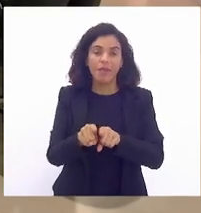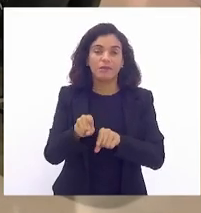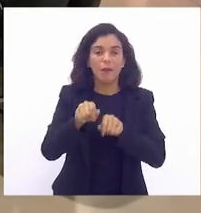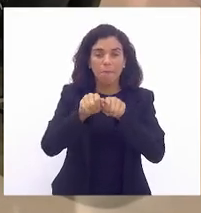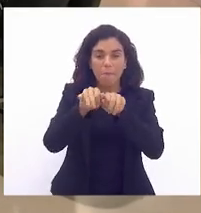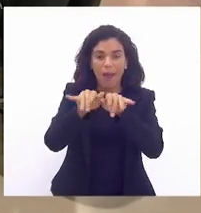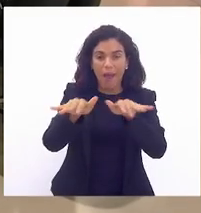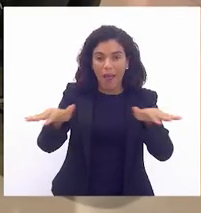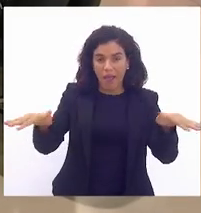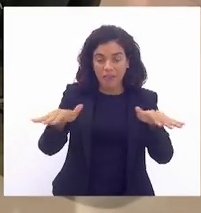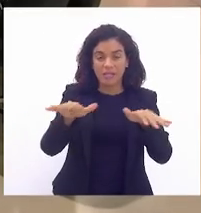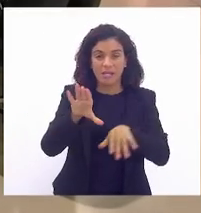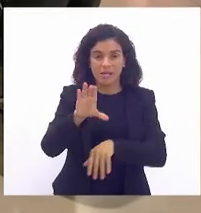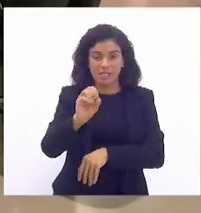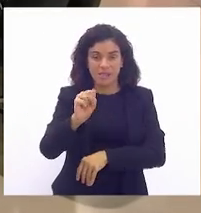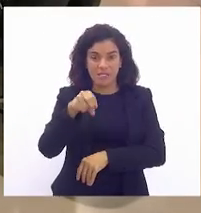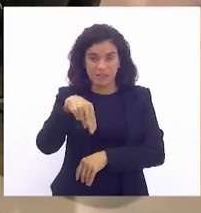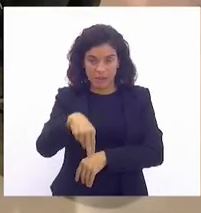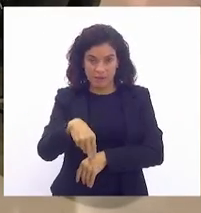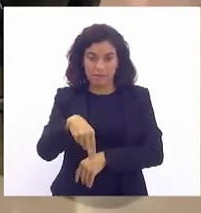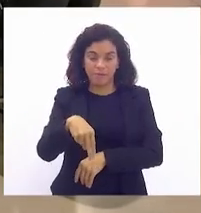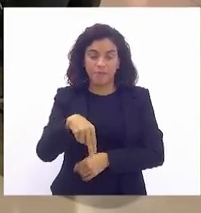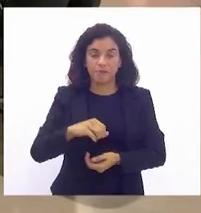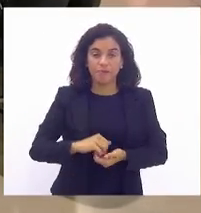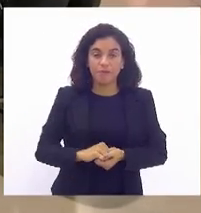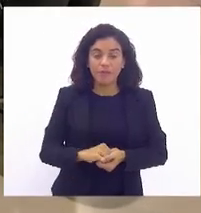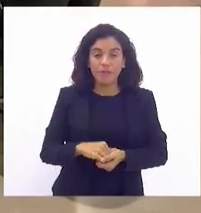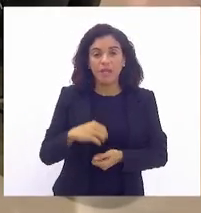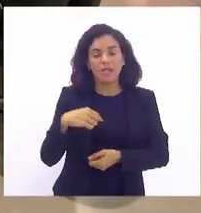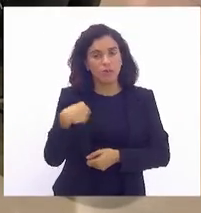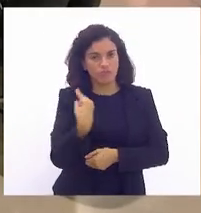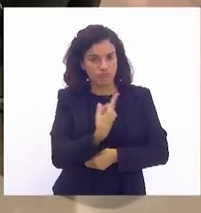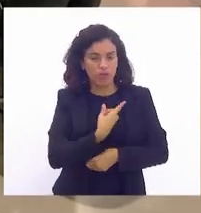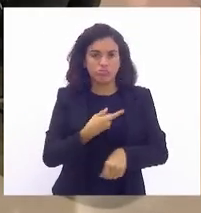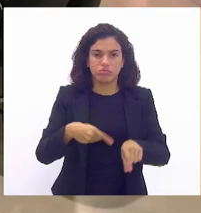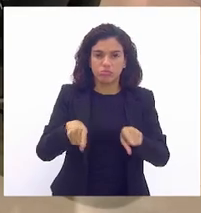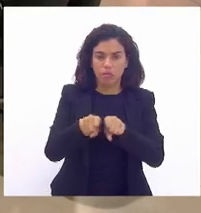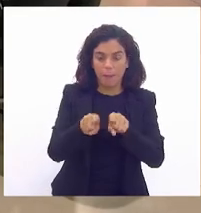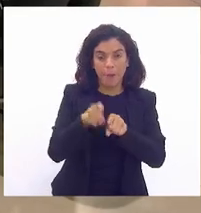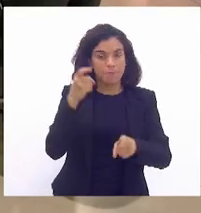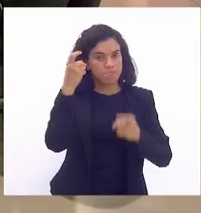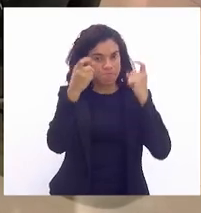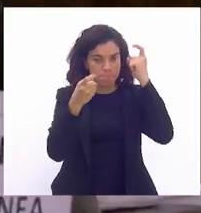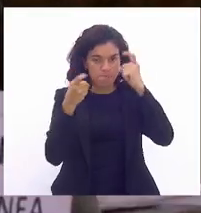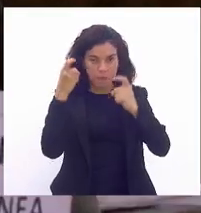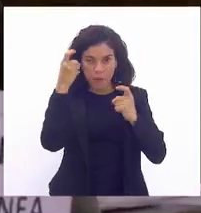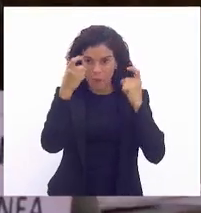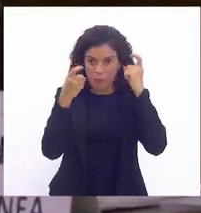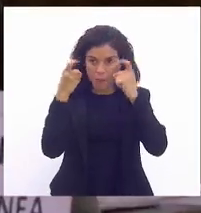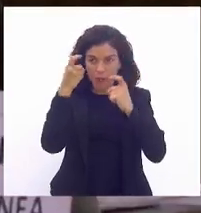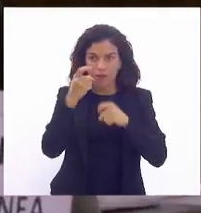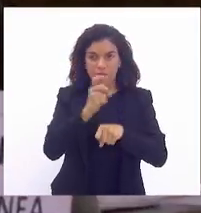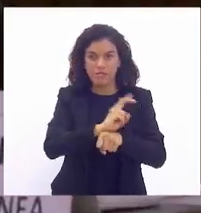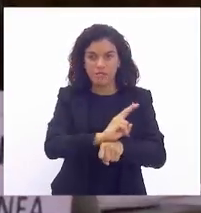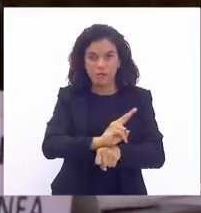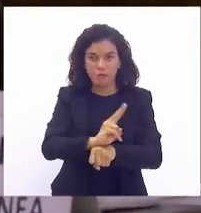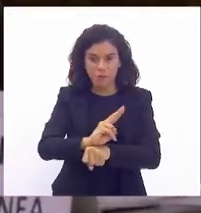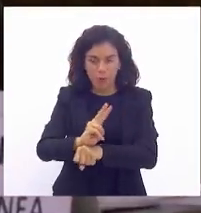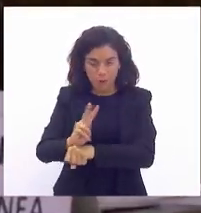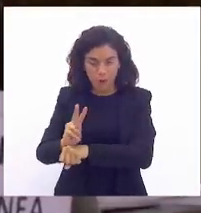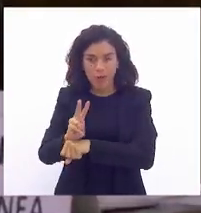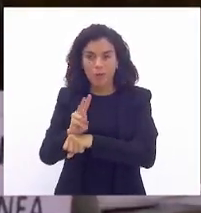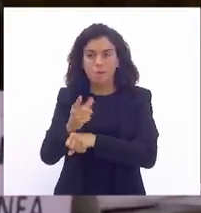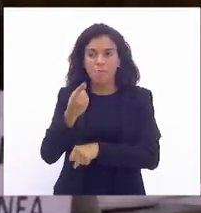da CSN. Essa é uma condicionante. Então, estamos também preocupados, né, em fazer esse monitoramento para ver